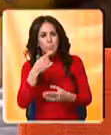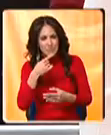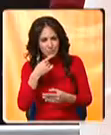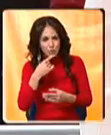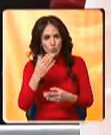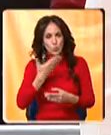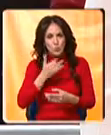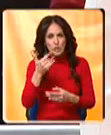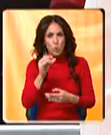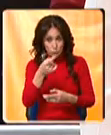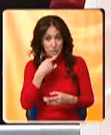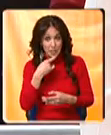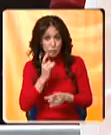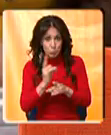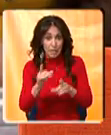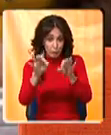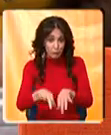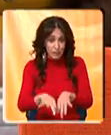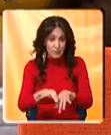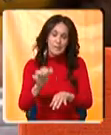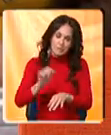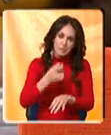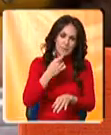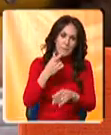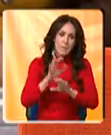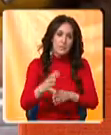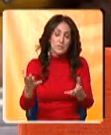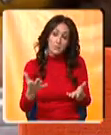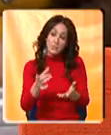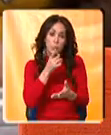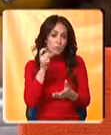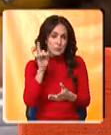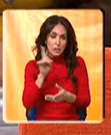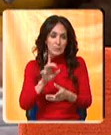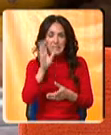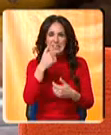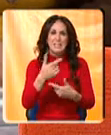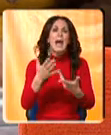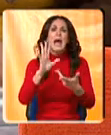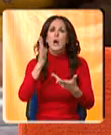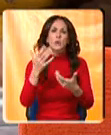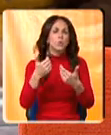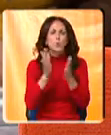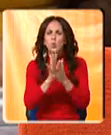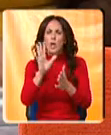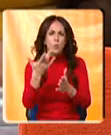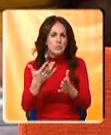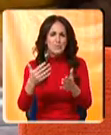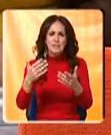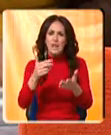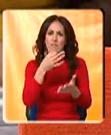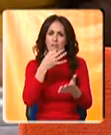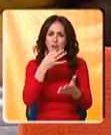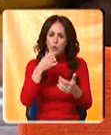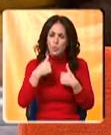Diogo? Percebo. Mas lá está, e ele faltou com a palavra dele. Disse que acontecesse o que acontecesse, ia estar à minha espera para falar comigo. E